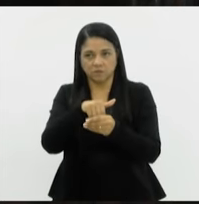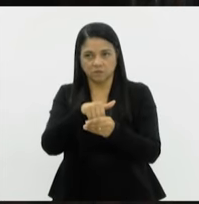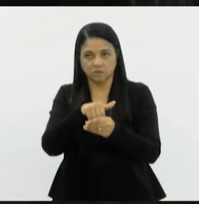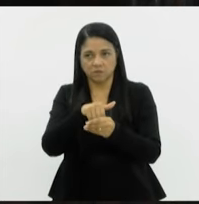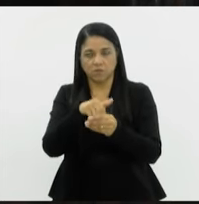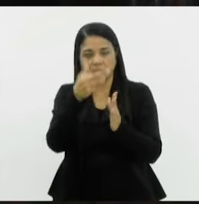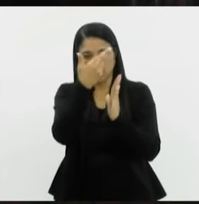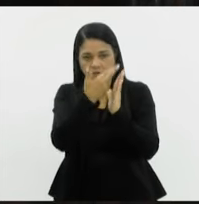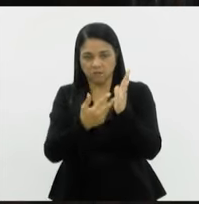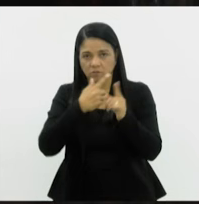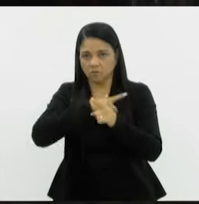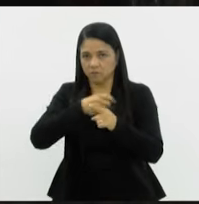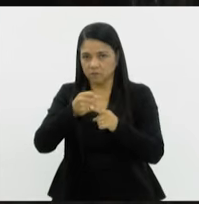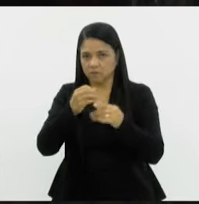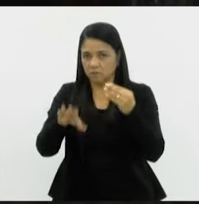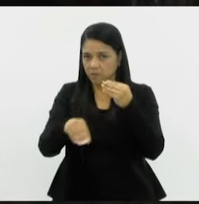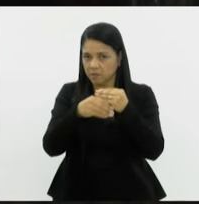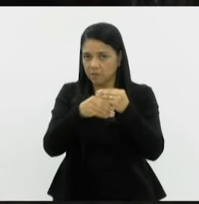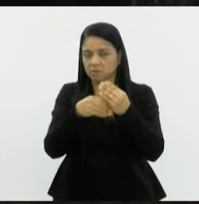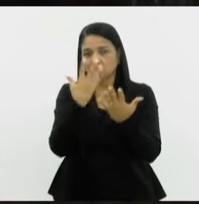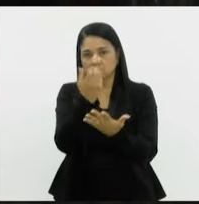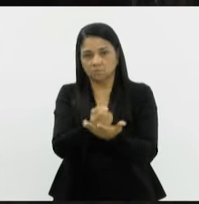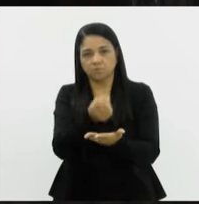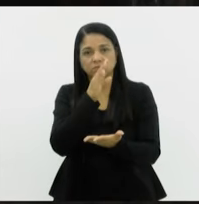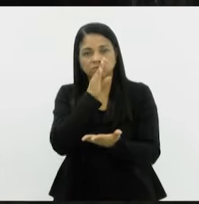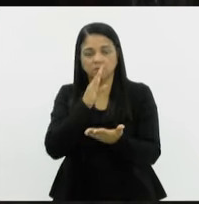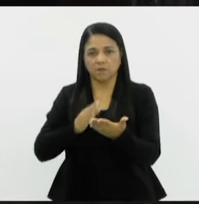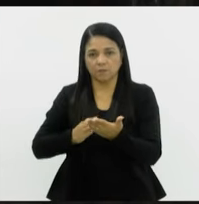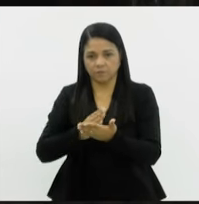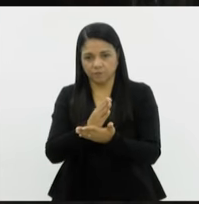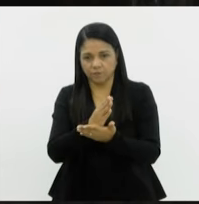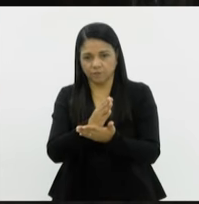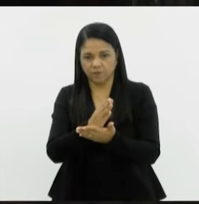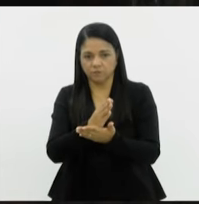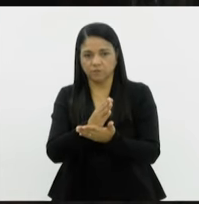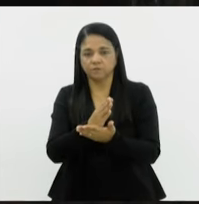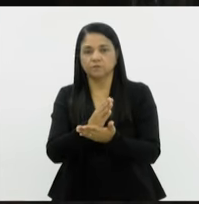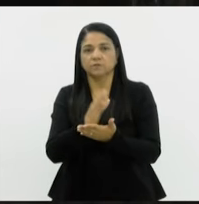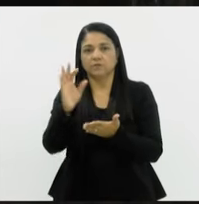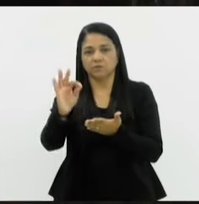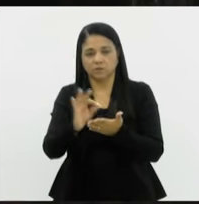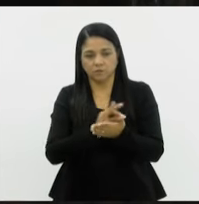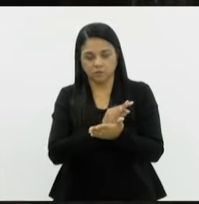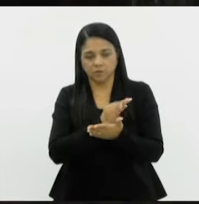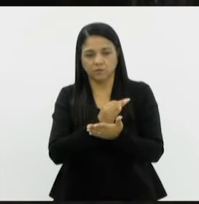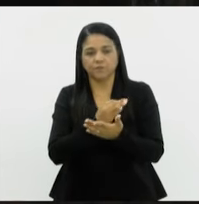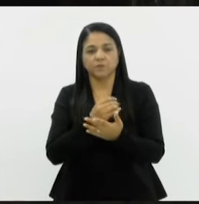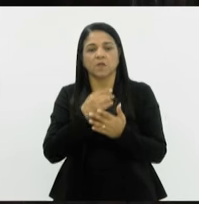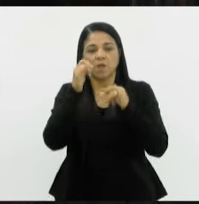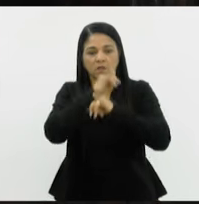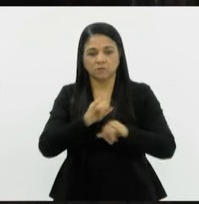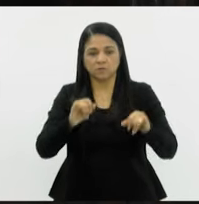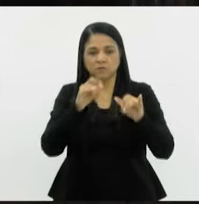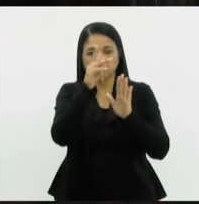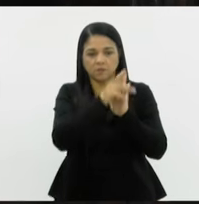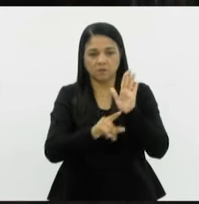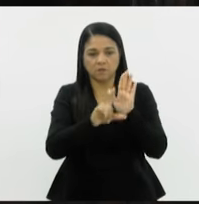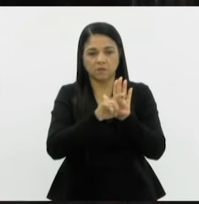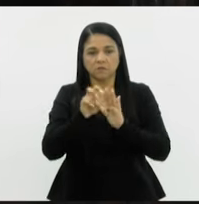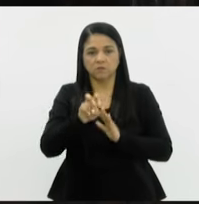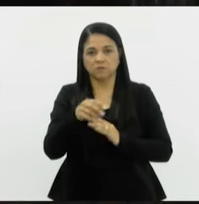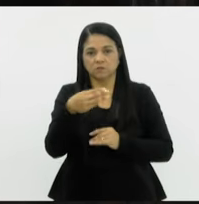a redação do vencido a ser emendado. Os senhores que aprovam, permaneçam como estão. Aprovado. Vai autógrafo. Anuncio o projeto de lei